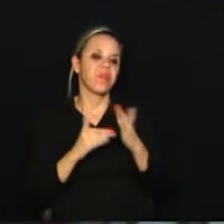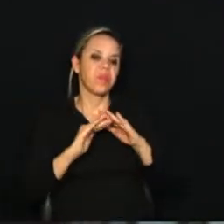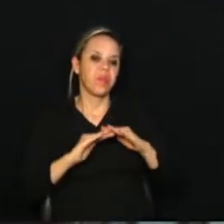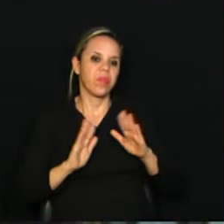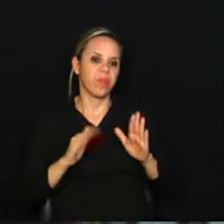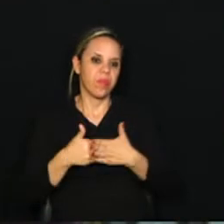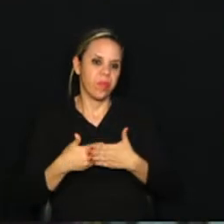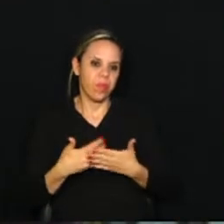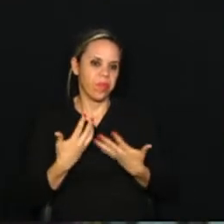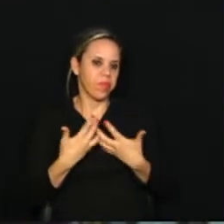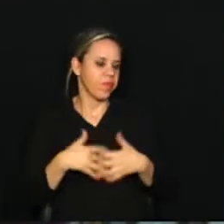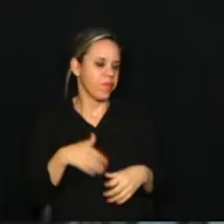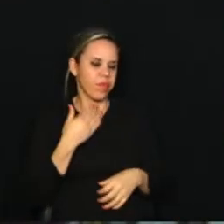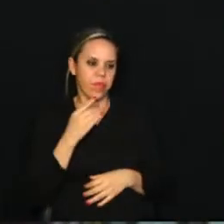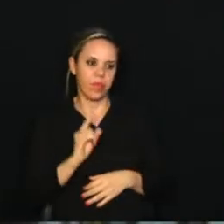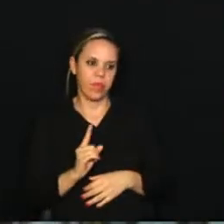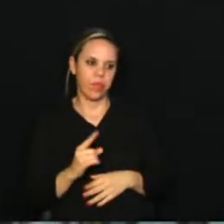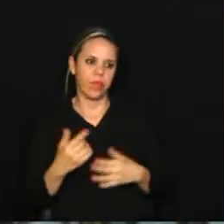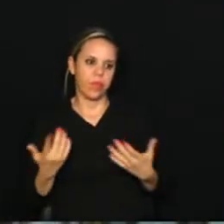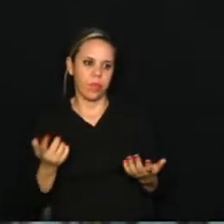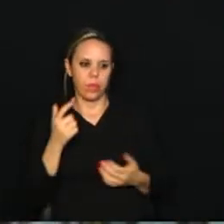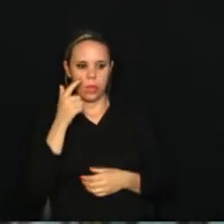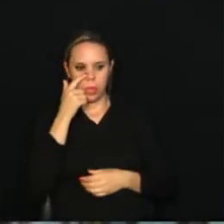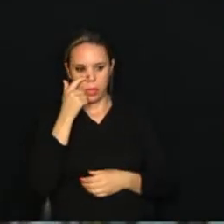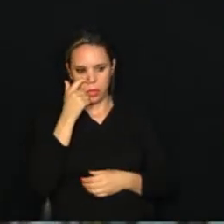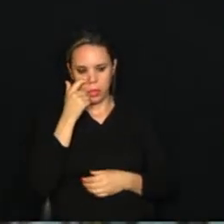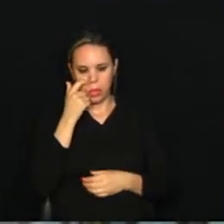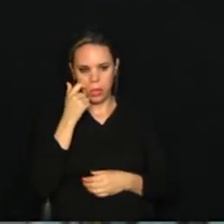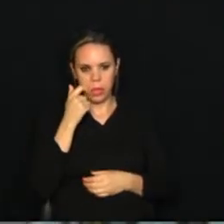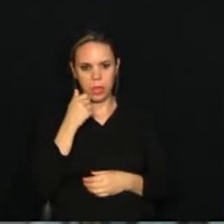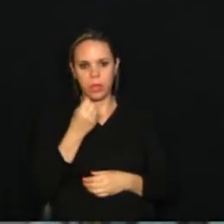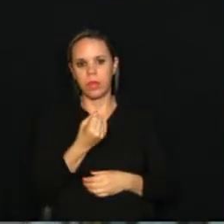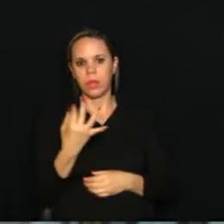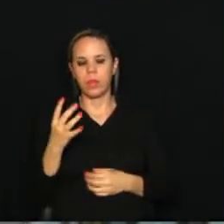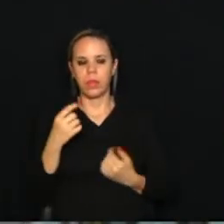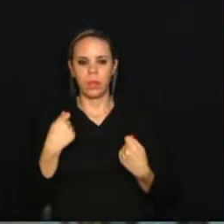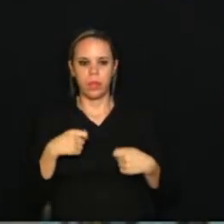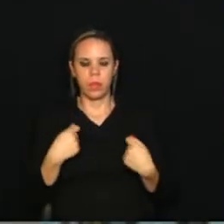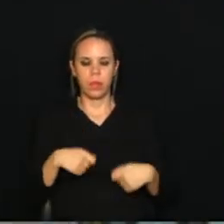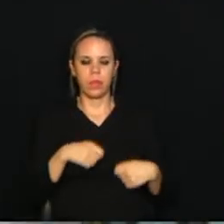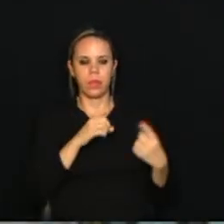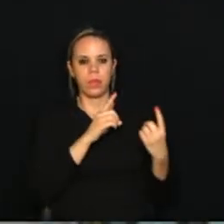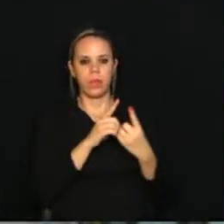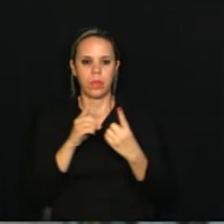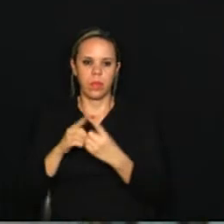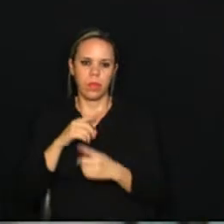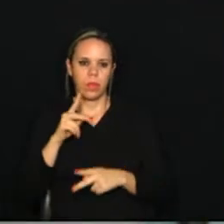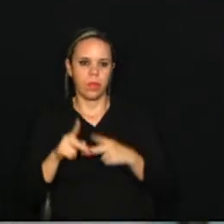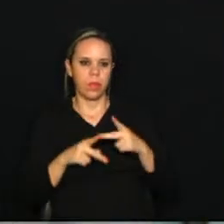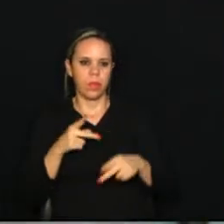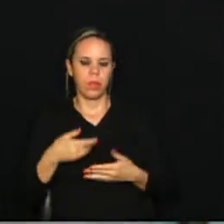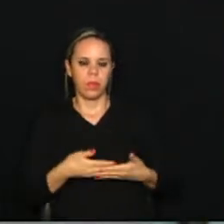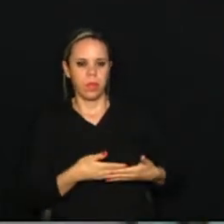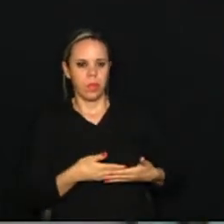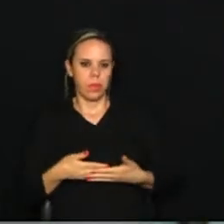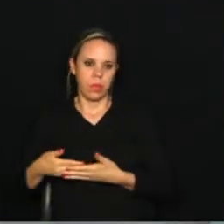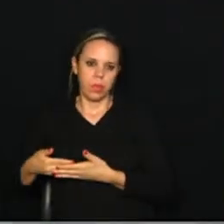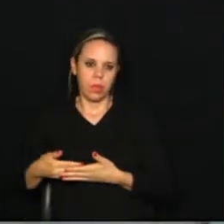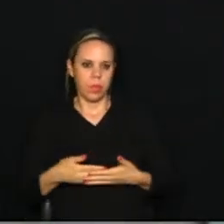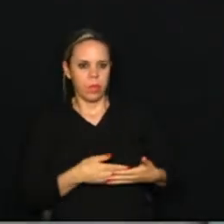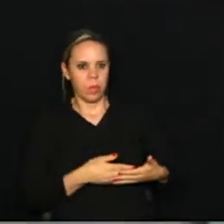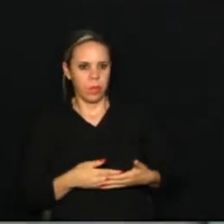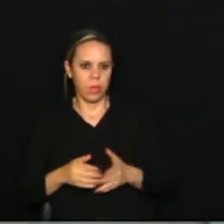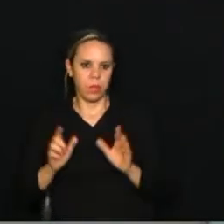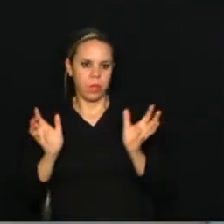estava funcionando? Então, a demanda dos bebês do